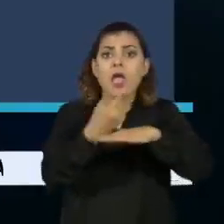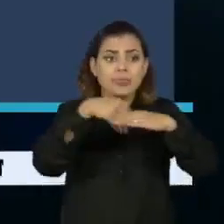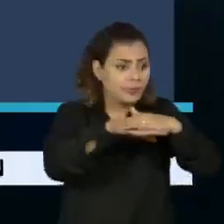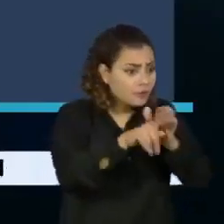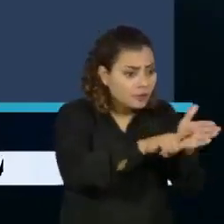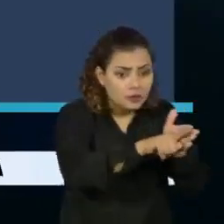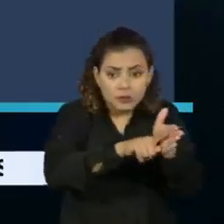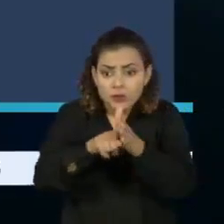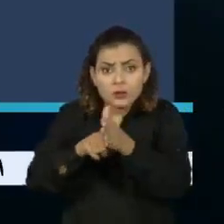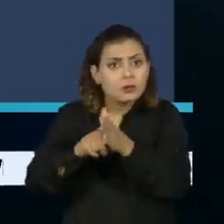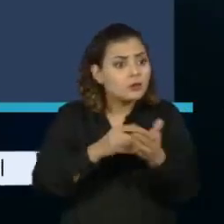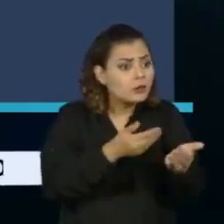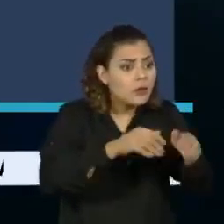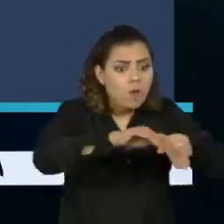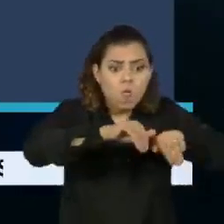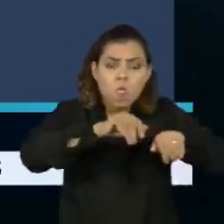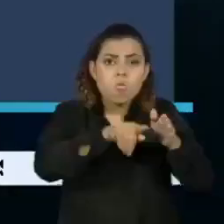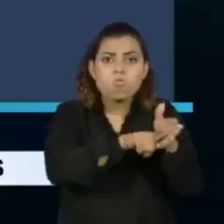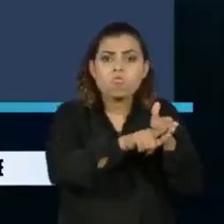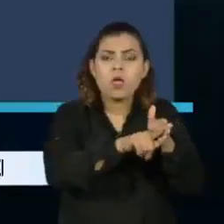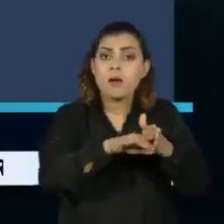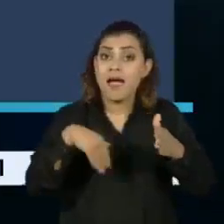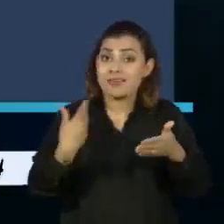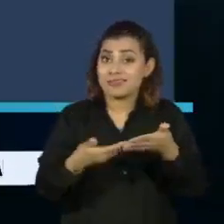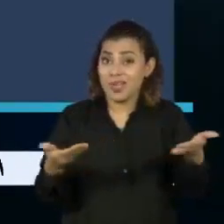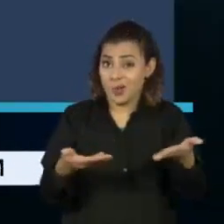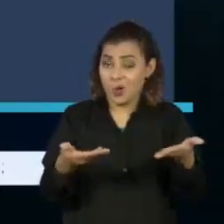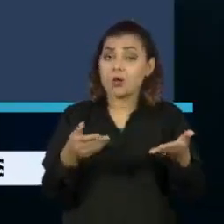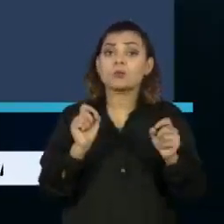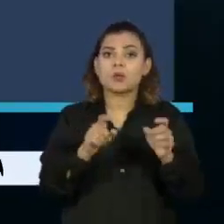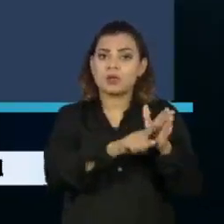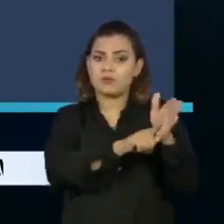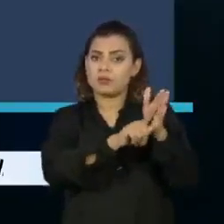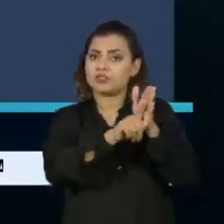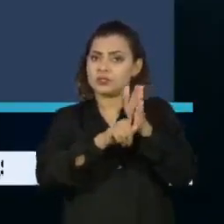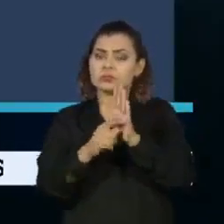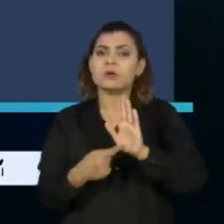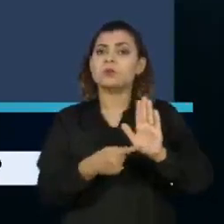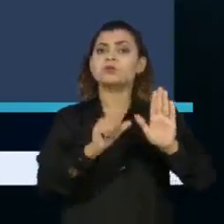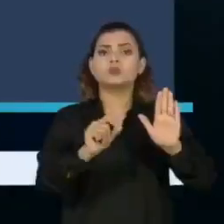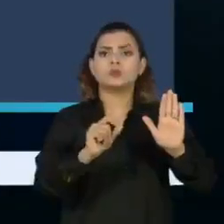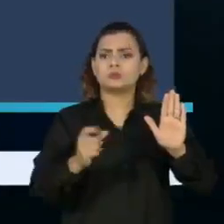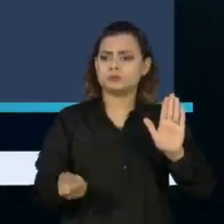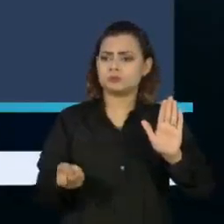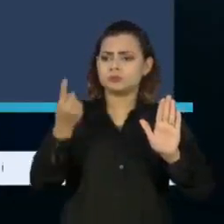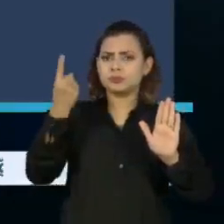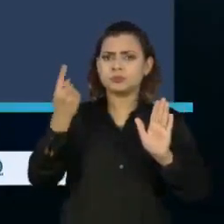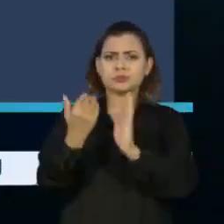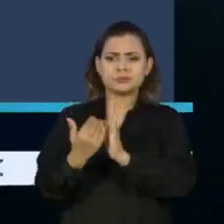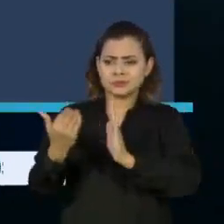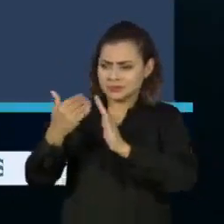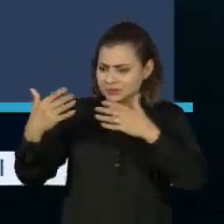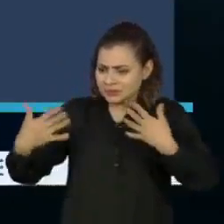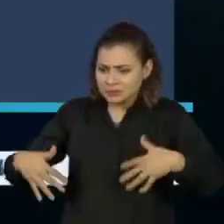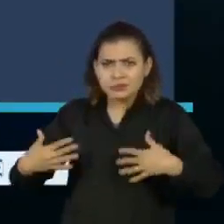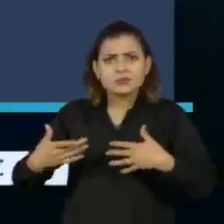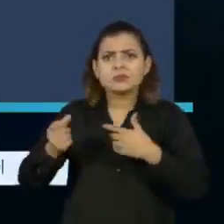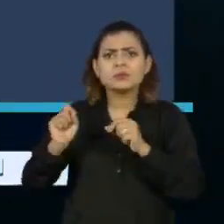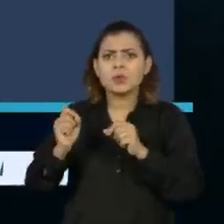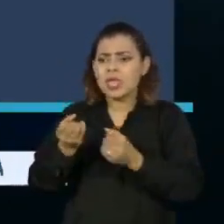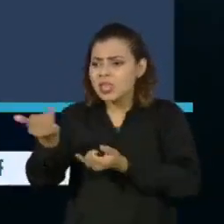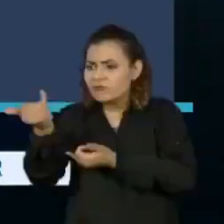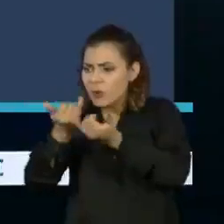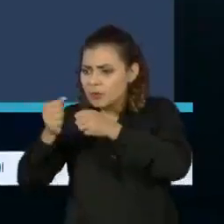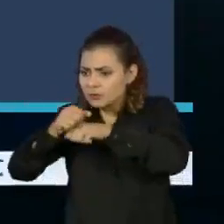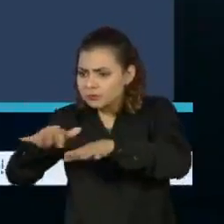que foram disponibilizados. Até o momento, diz a empresa, a investigação mostrou discrepâncias significativas entre os